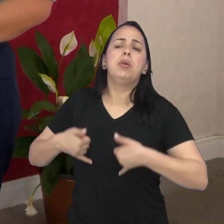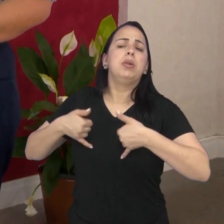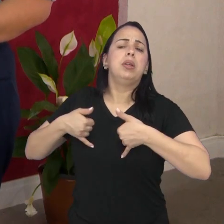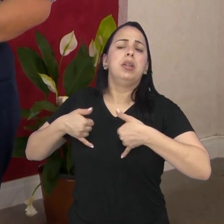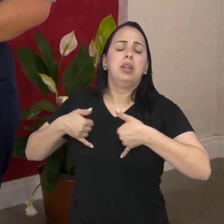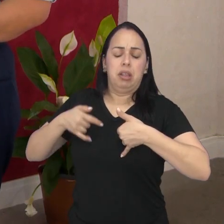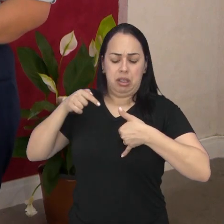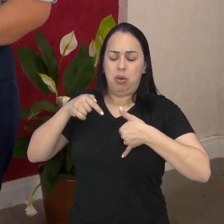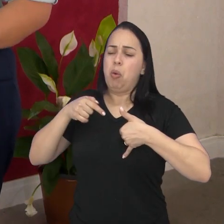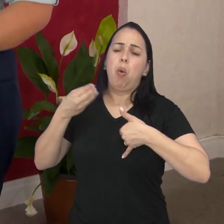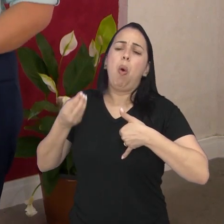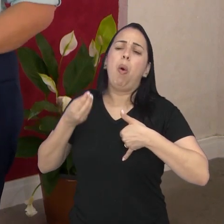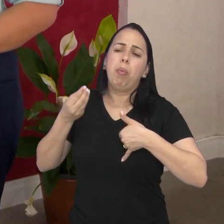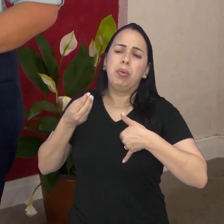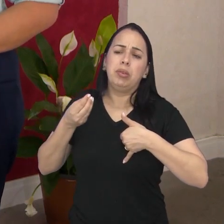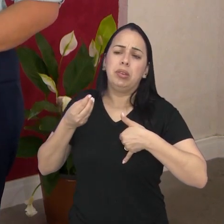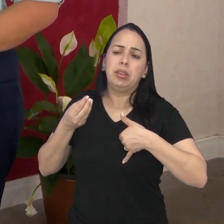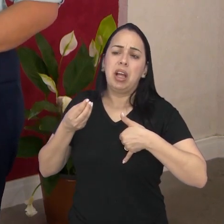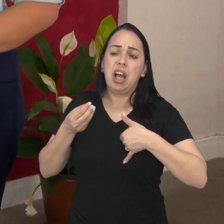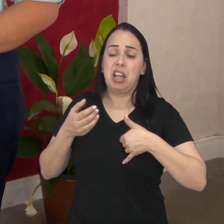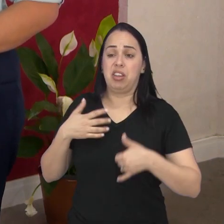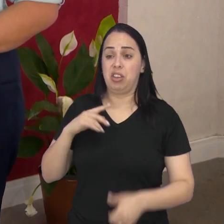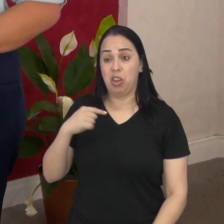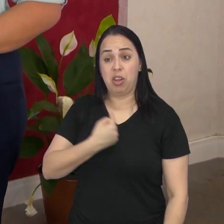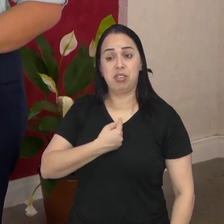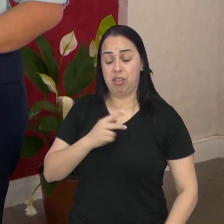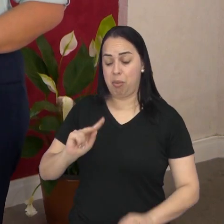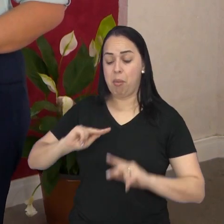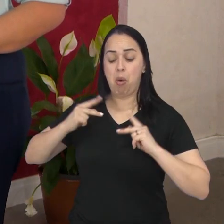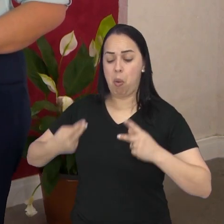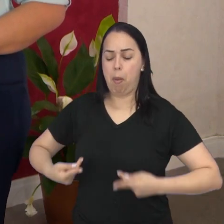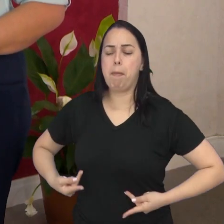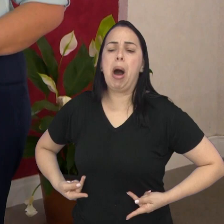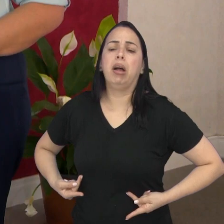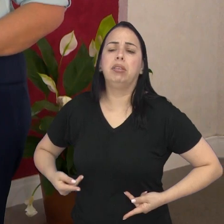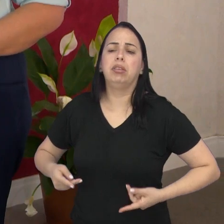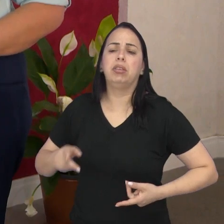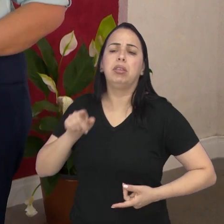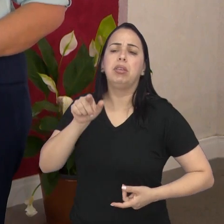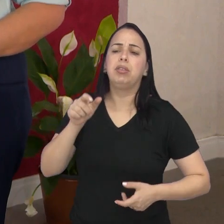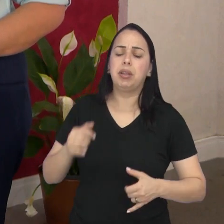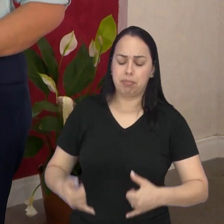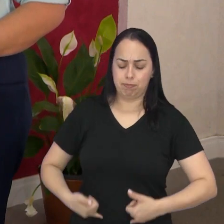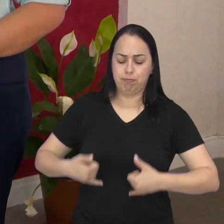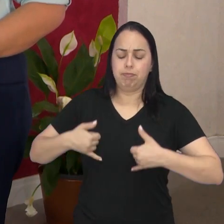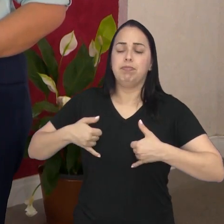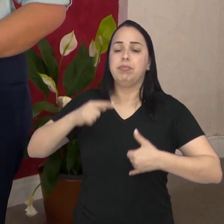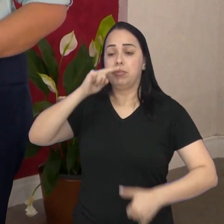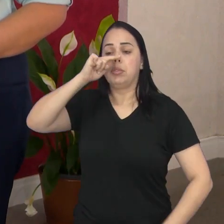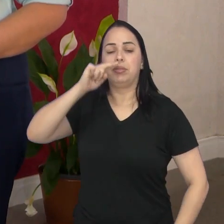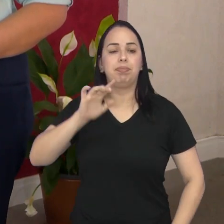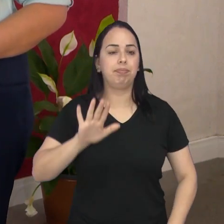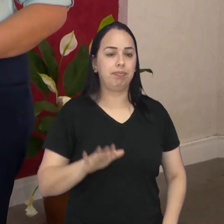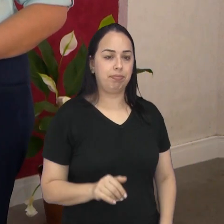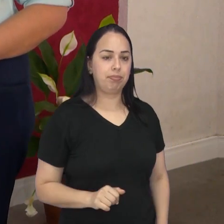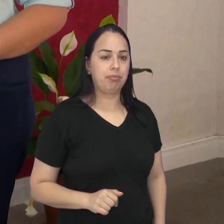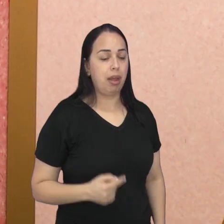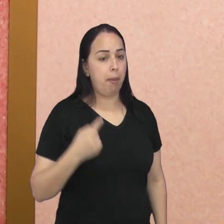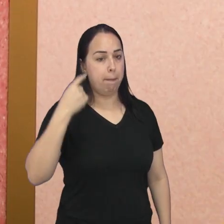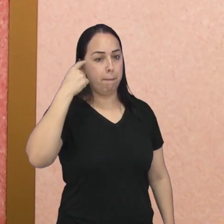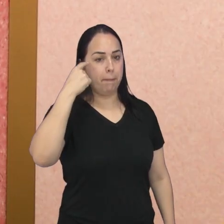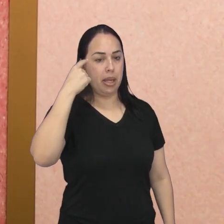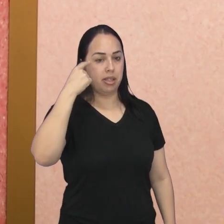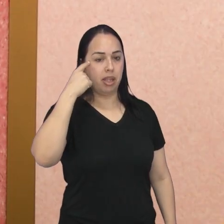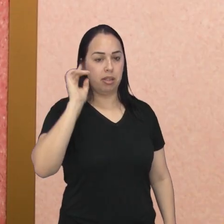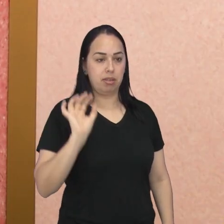do ego? Dá para administrar isso? Porque nós somos humanos, né? Como que é essa questão? Eu